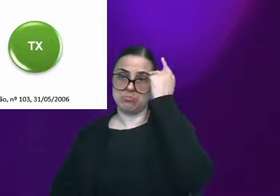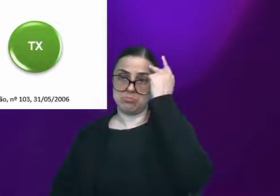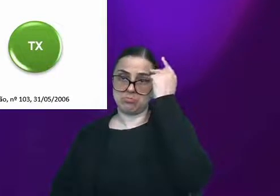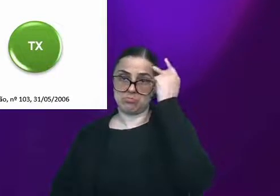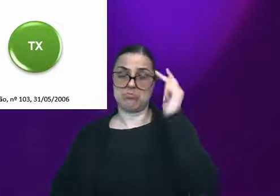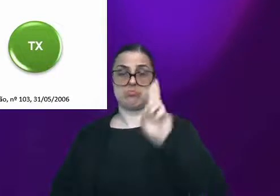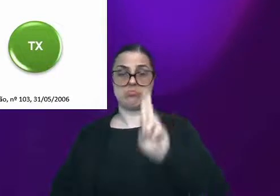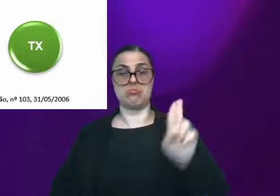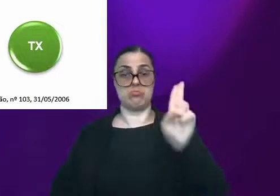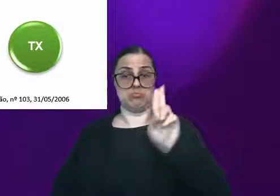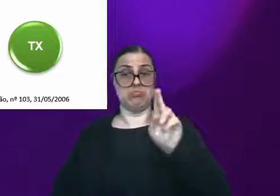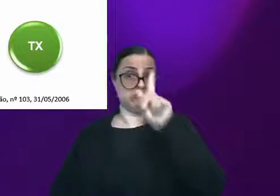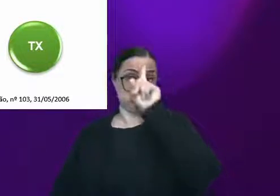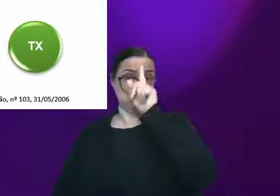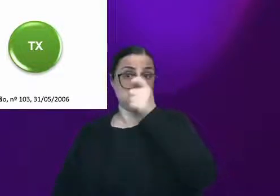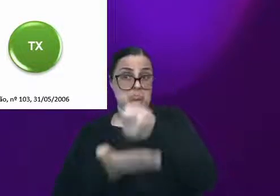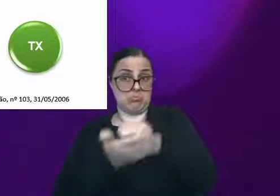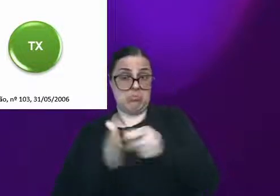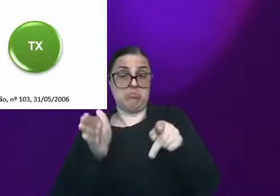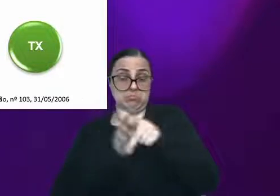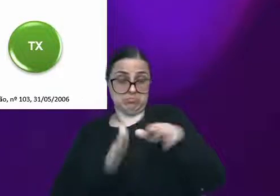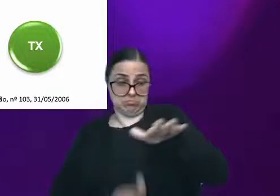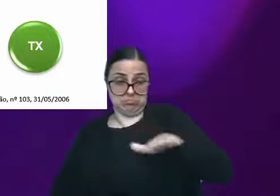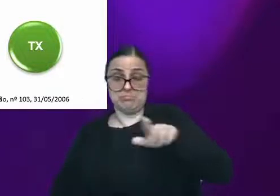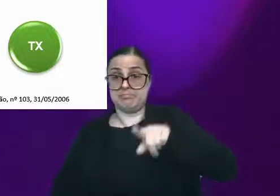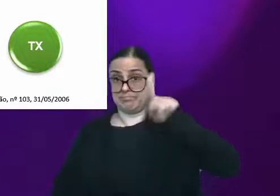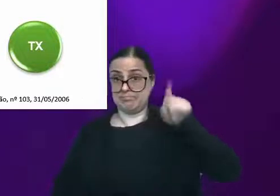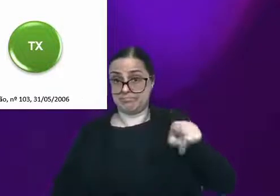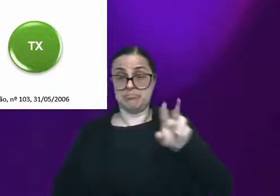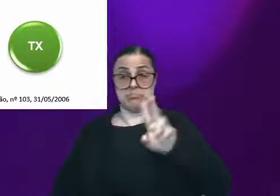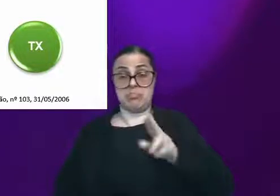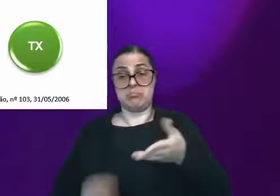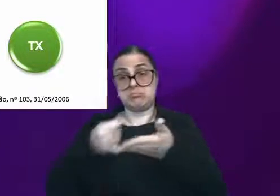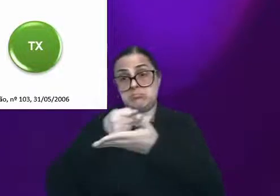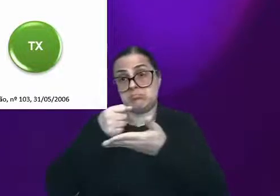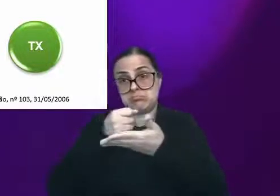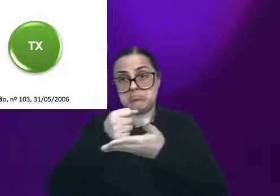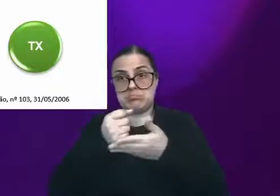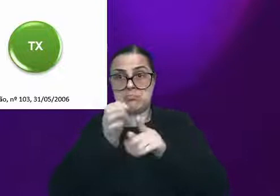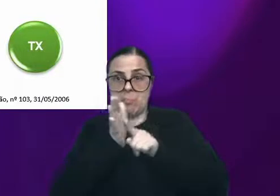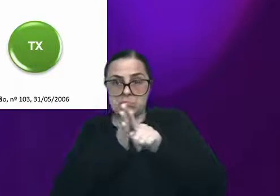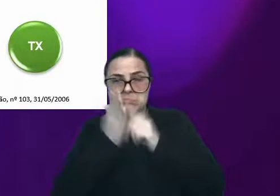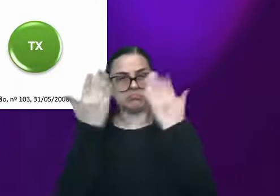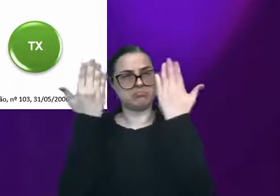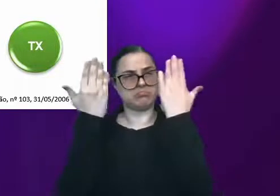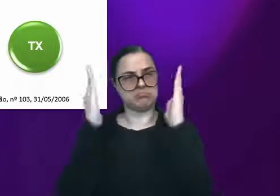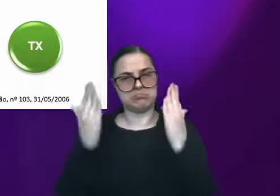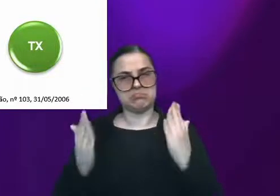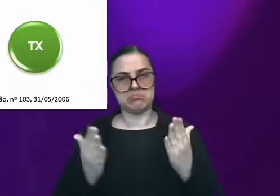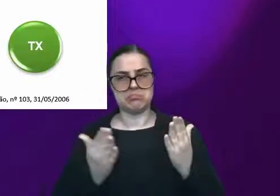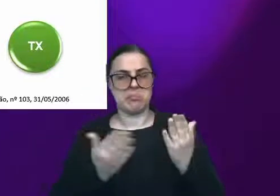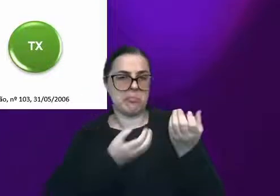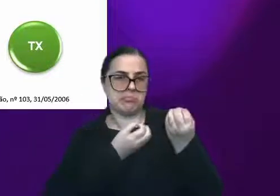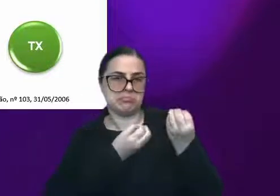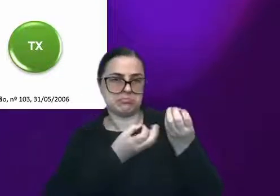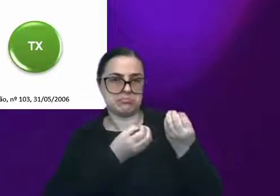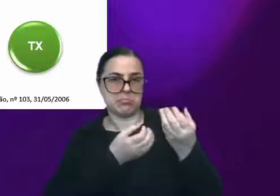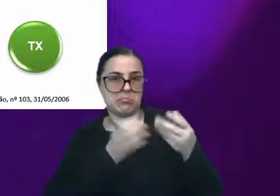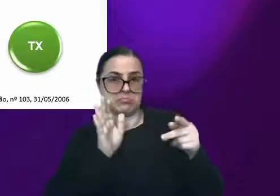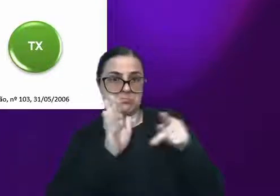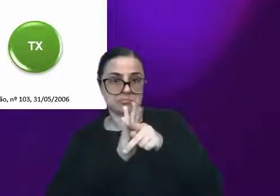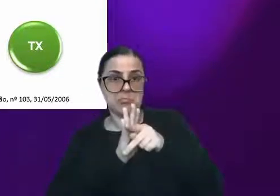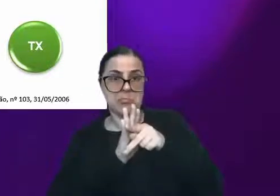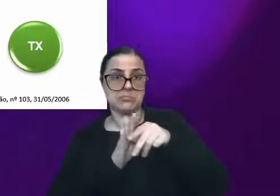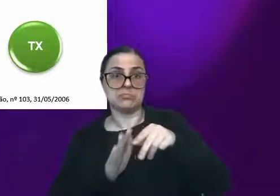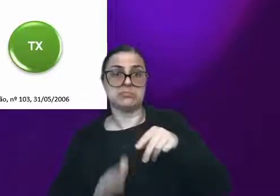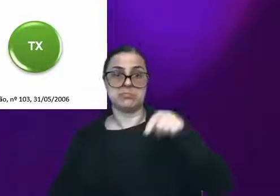uma decisão científica baseada em análise de muitos dados pela Mayo Clinic, e no Brasil